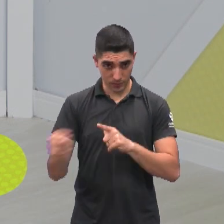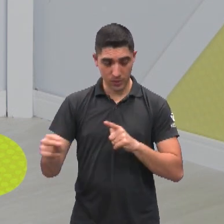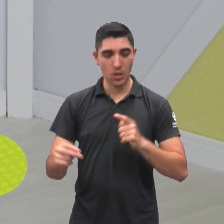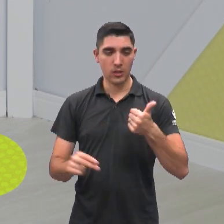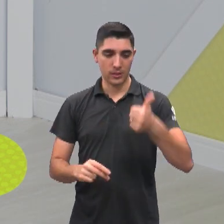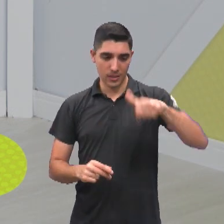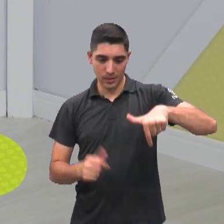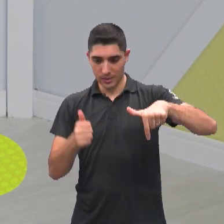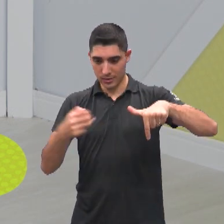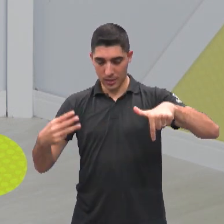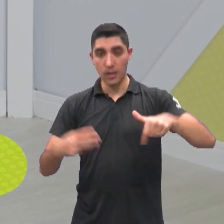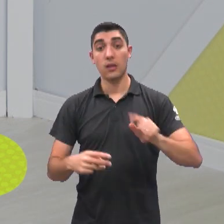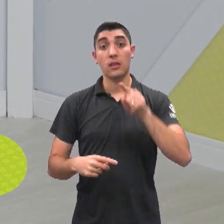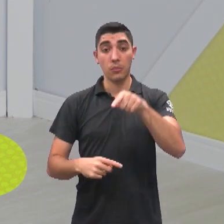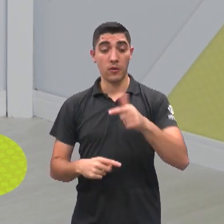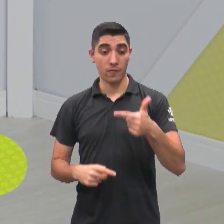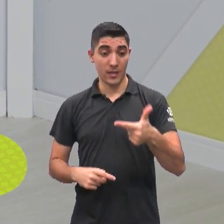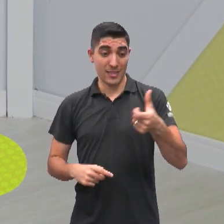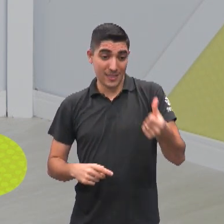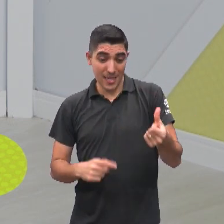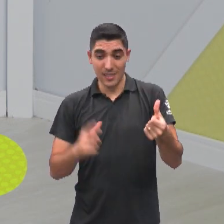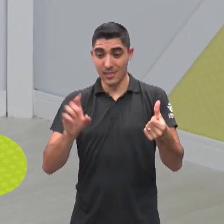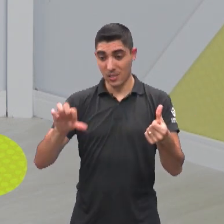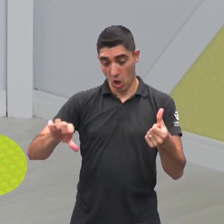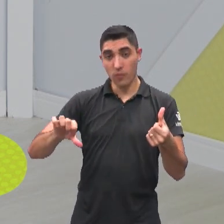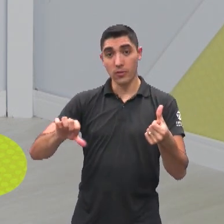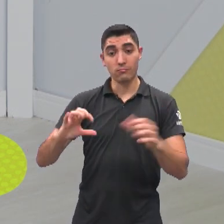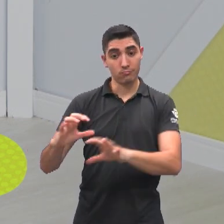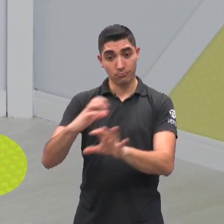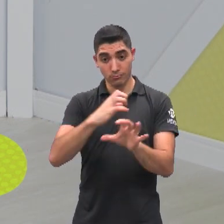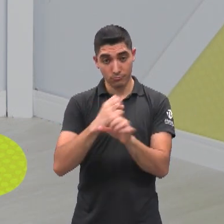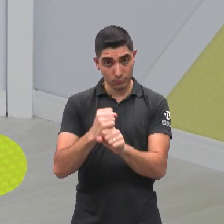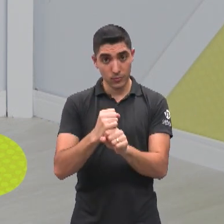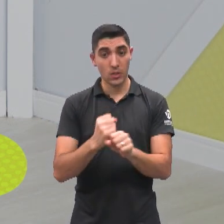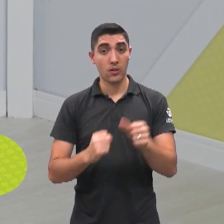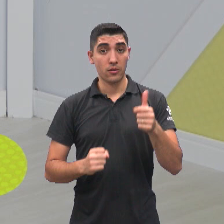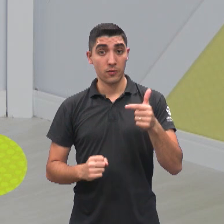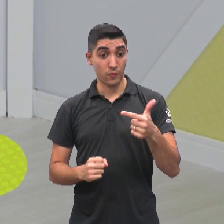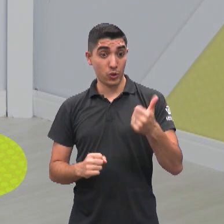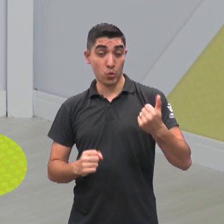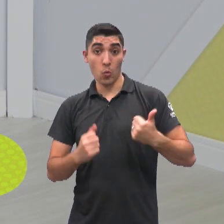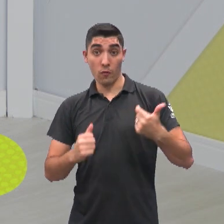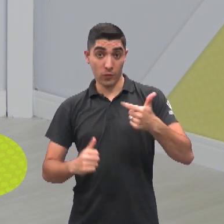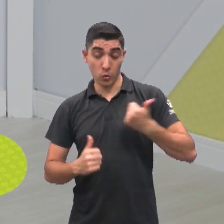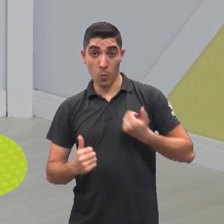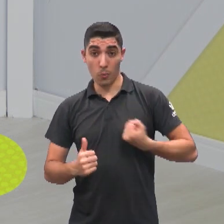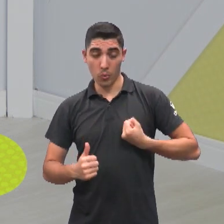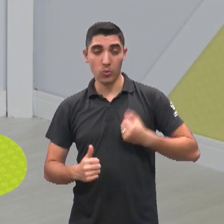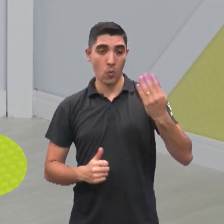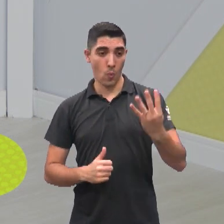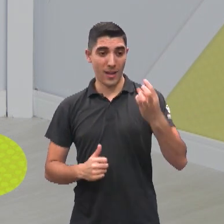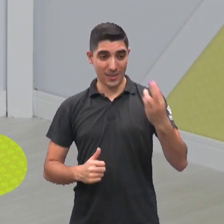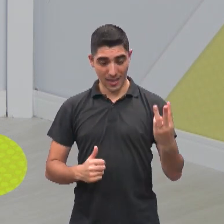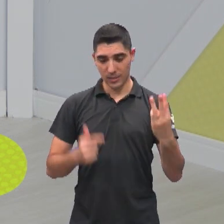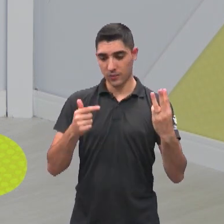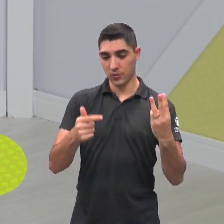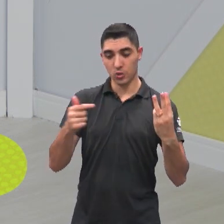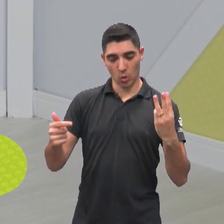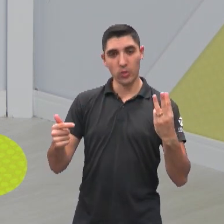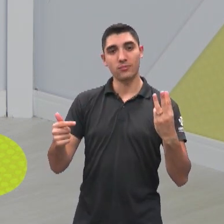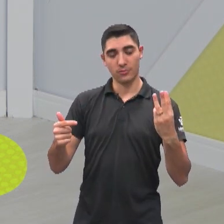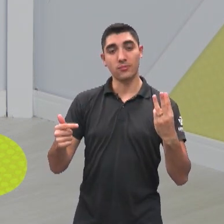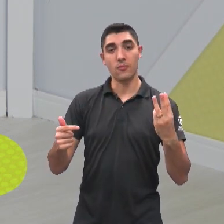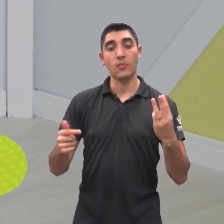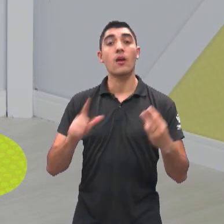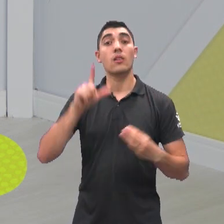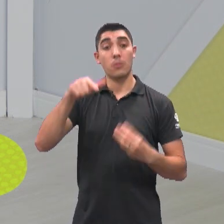Segundo, 26-9 para o São José, levou o jogo para o intervalo com 21 de vantagem, 43-22 para o São José. Terceiro quarto,